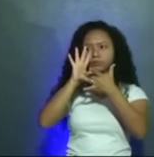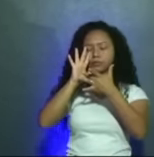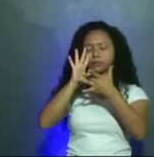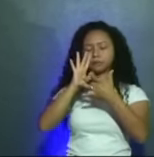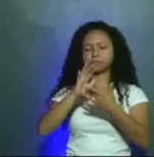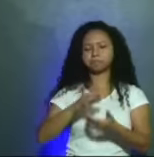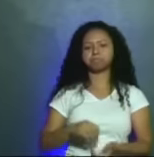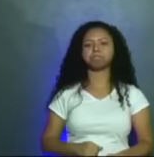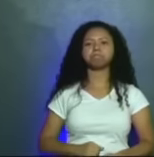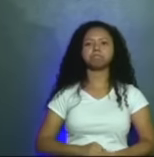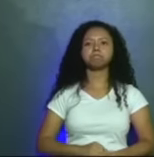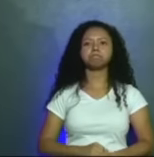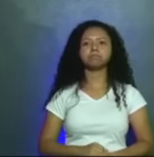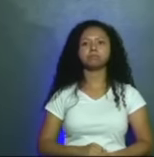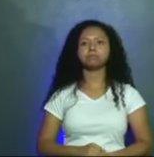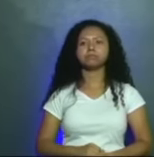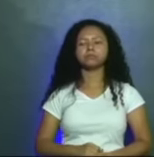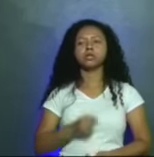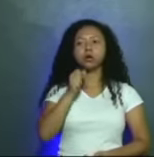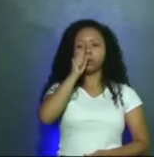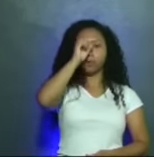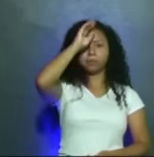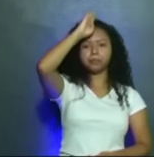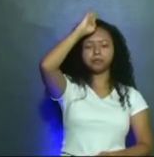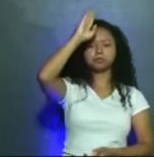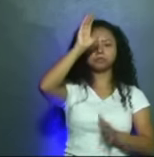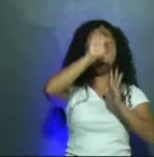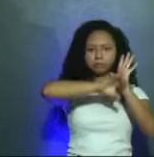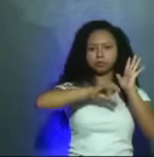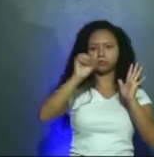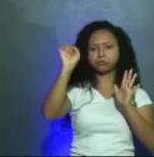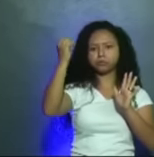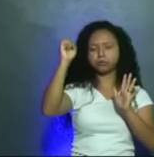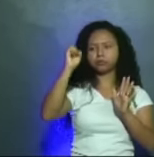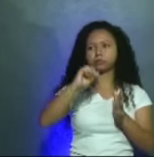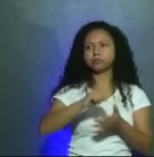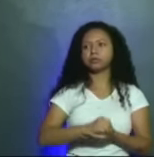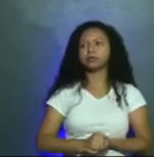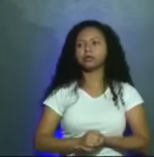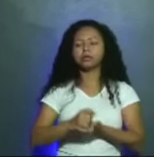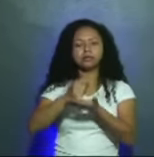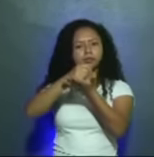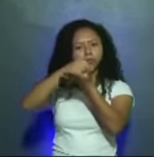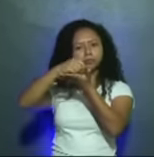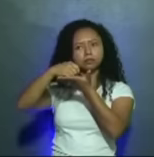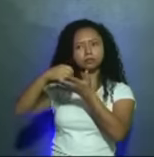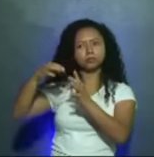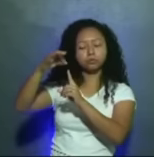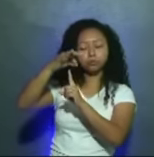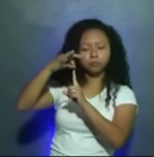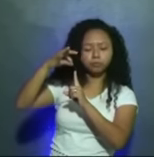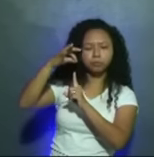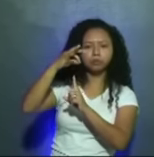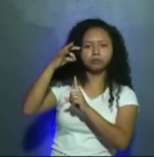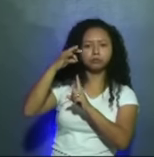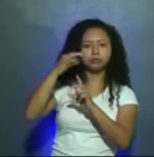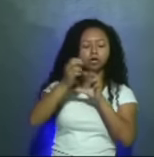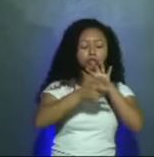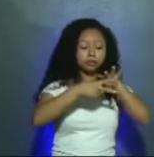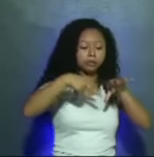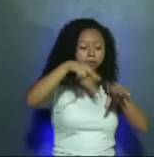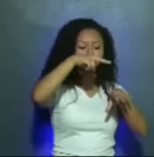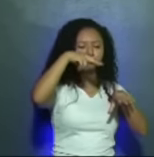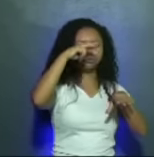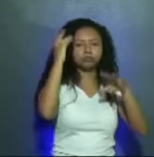Realmente, aqui de novo, Romanos 8, né? O Espírito daquele que ressuscitou Jesus dentre os